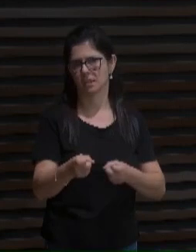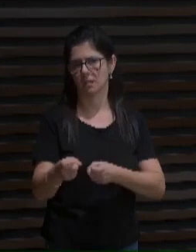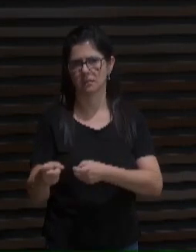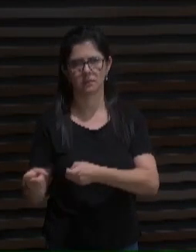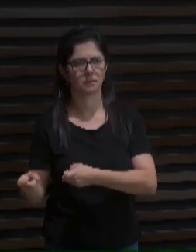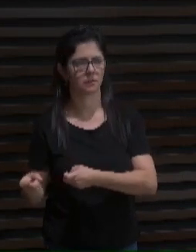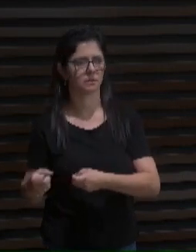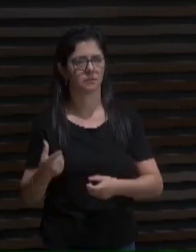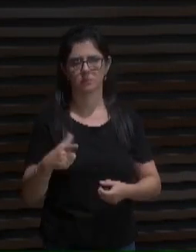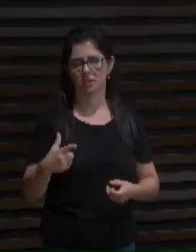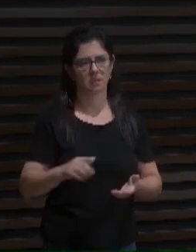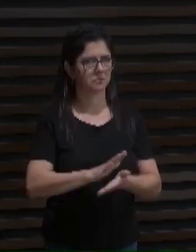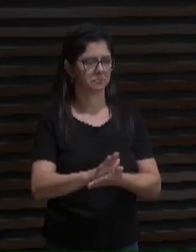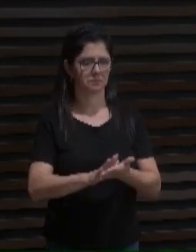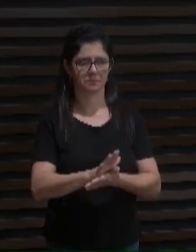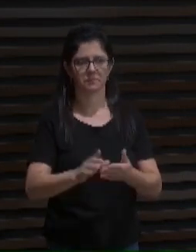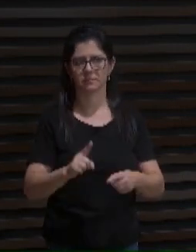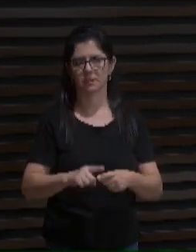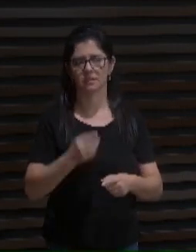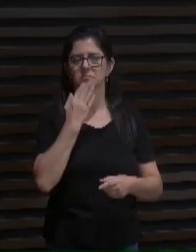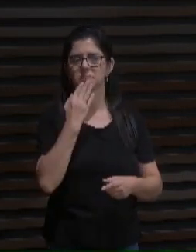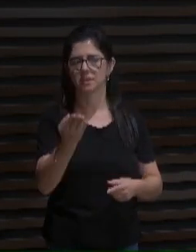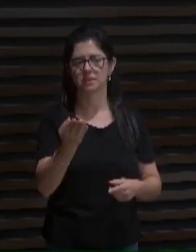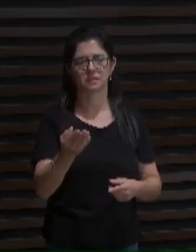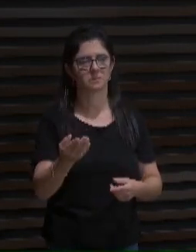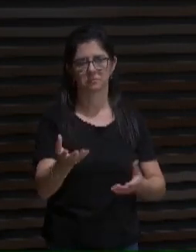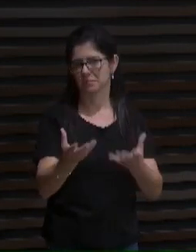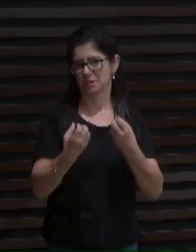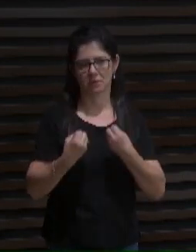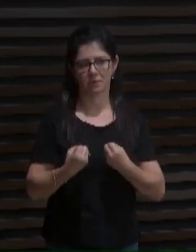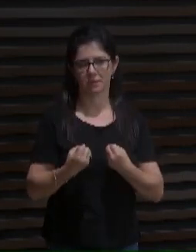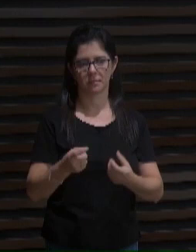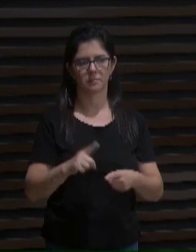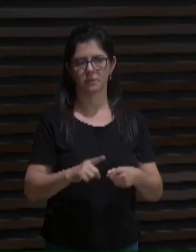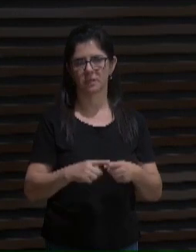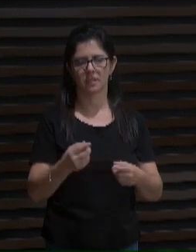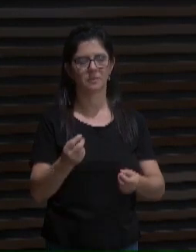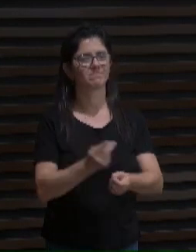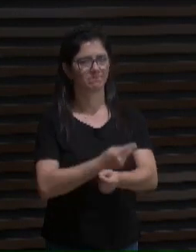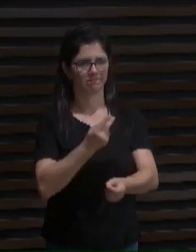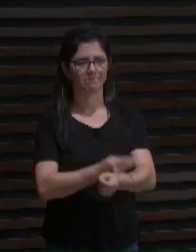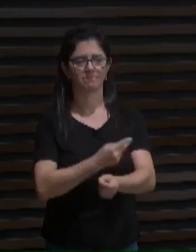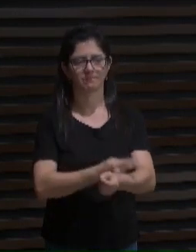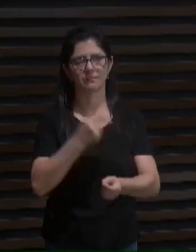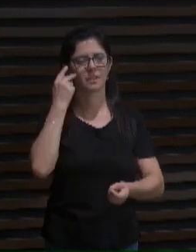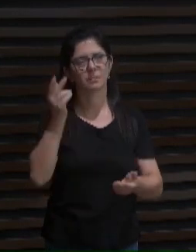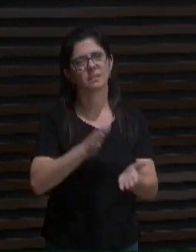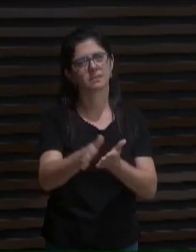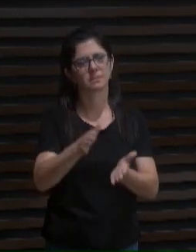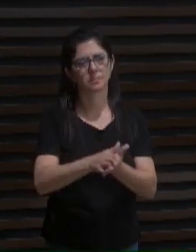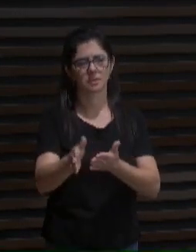não pedis. Pedis e não recebeis, porque pedis mal, para esbanjardes